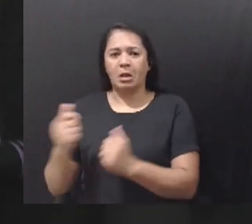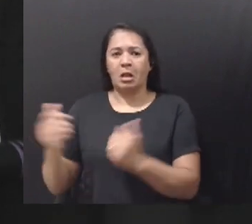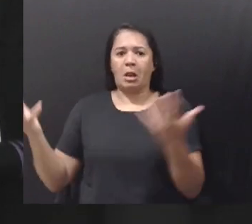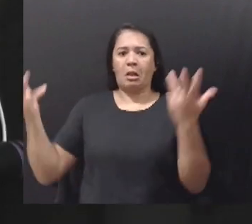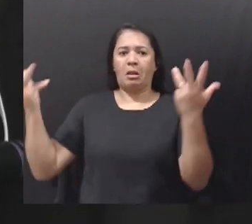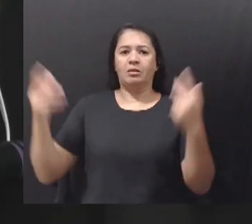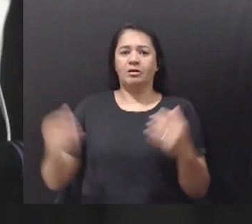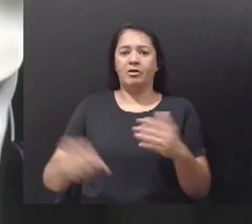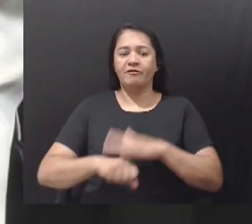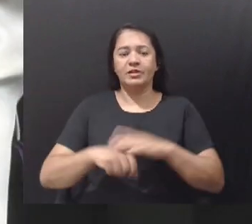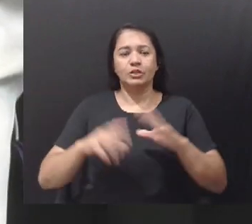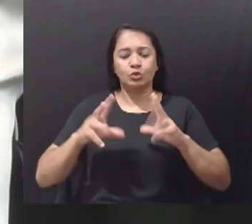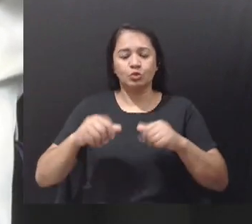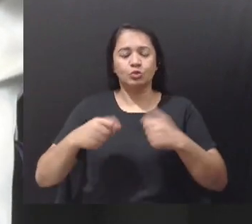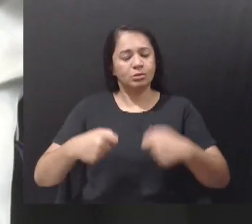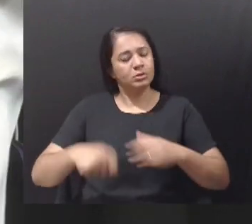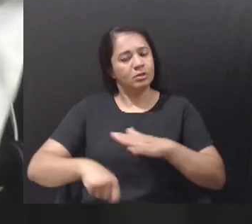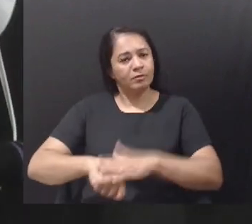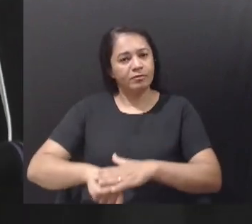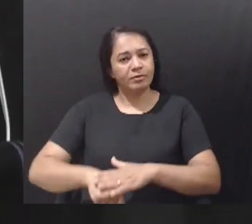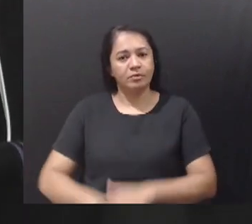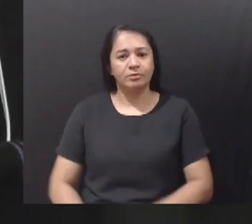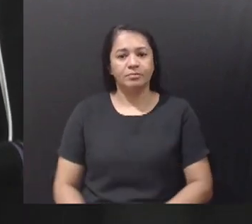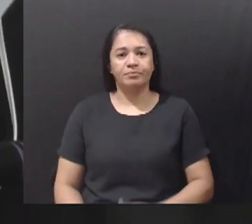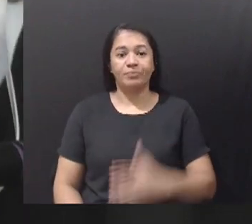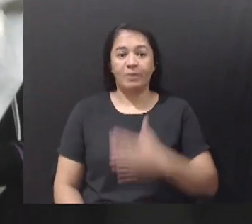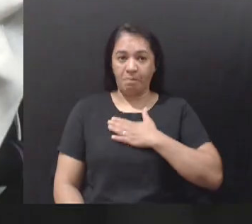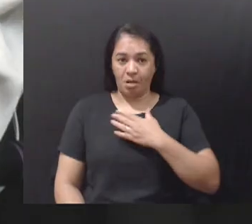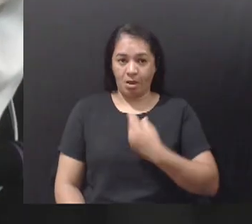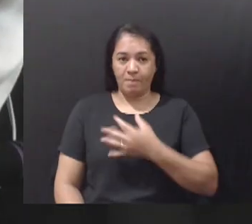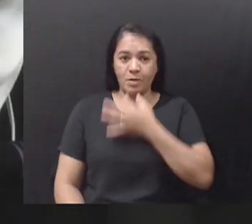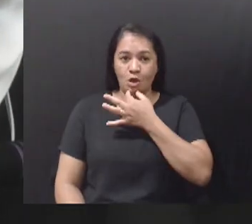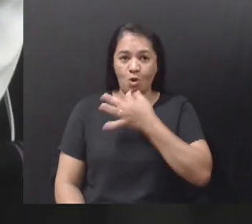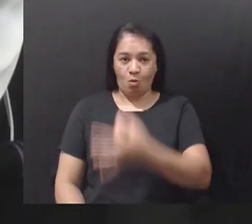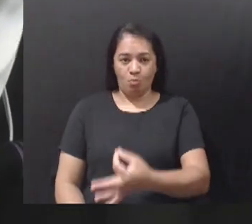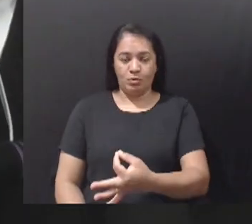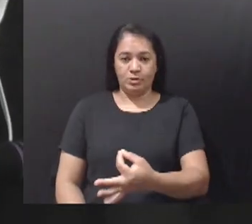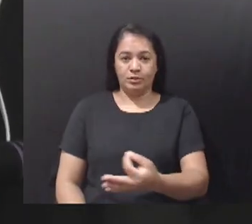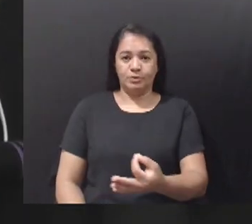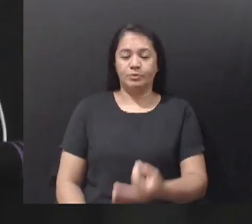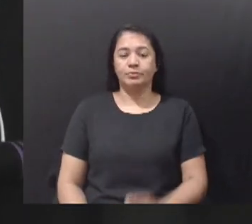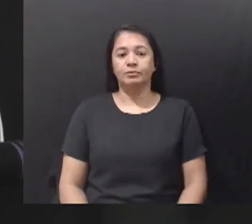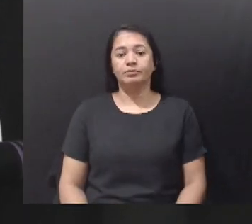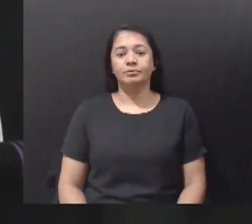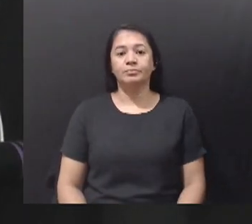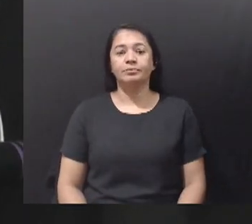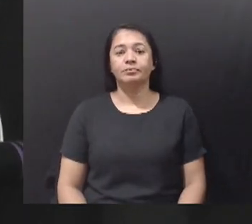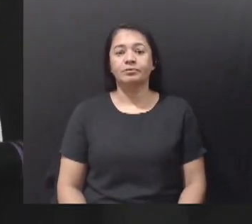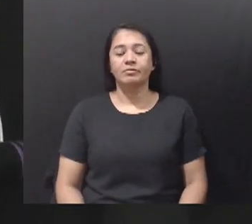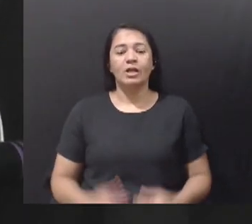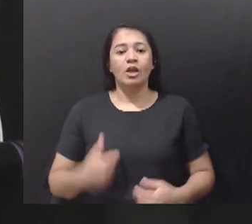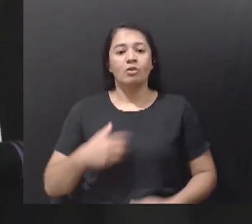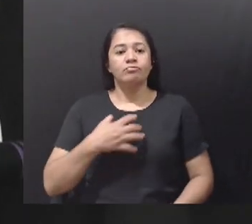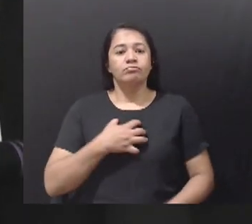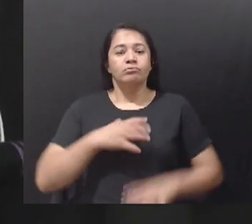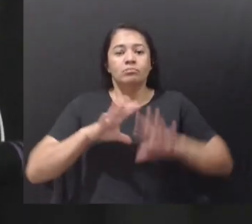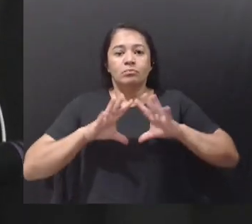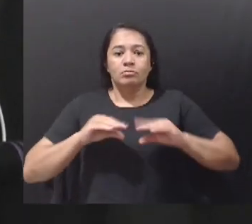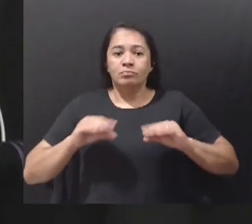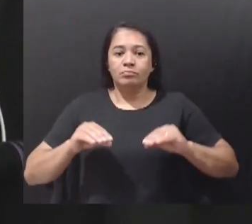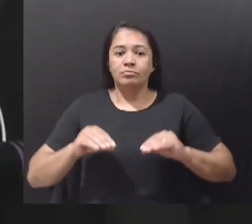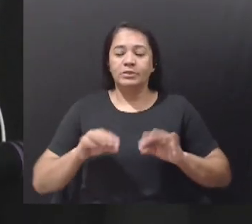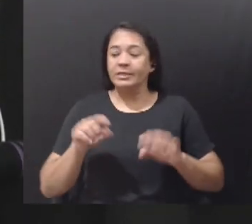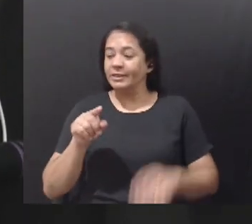fazer. E isso nos dá, para mim, como secretário do município, muito conforto, e ele dá liberdade para a gente